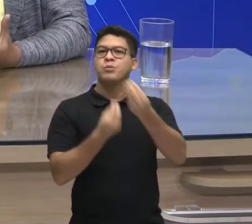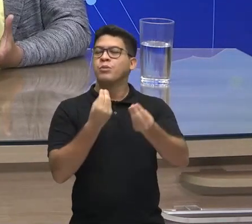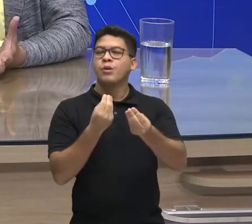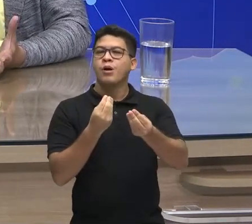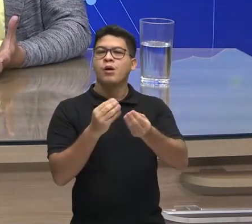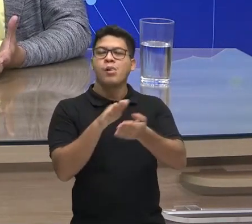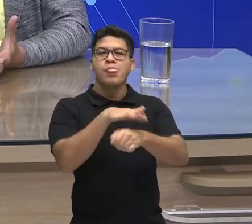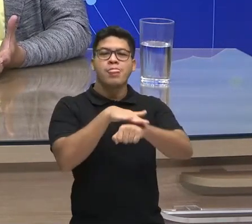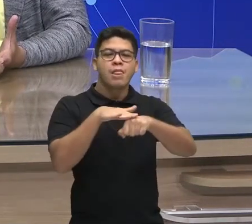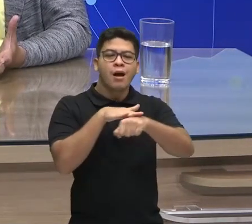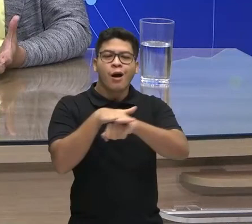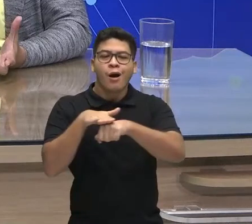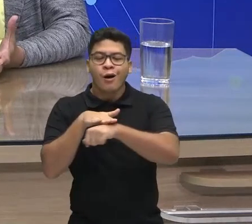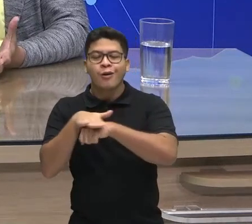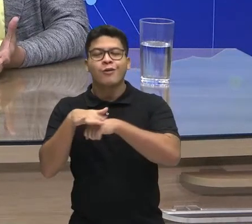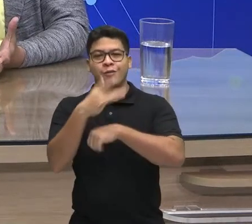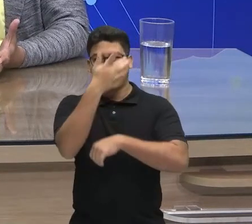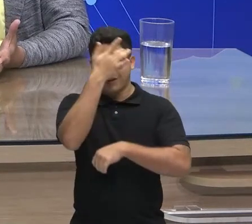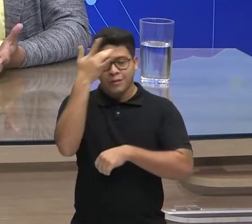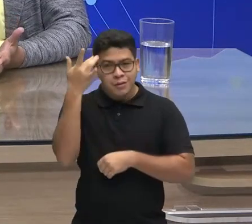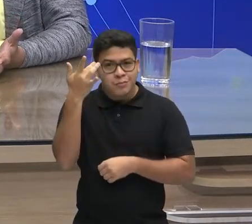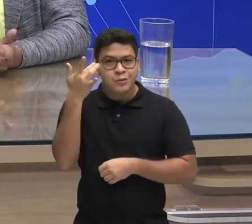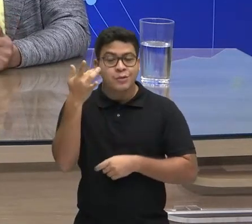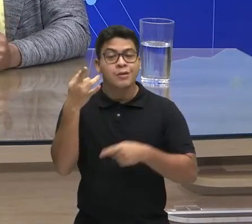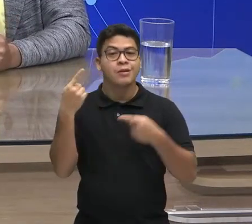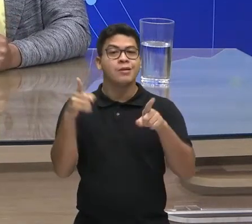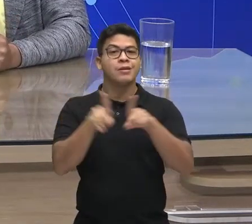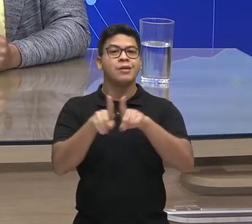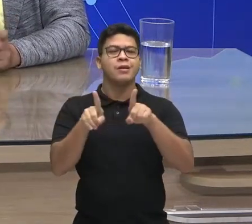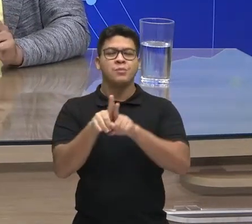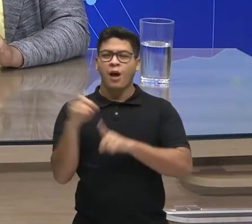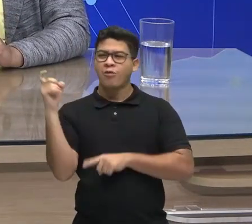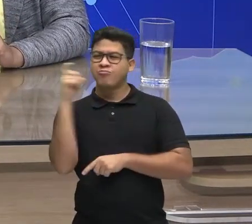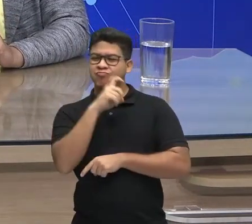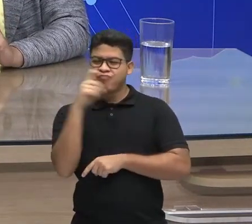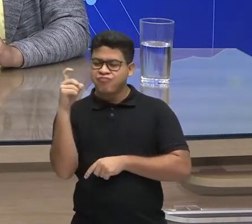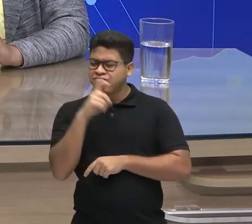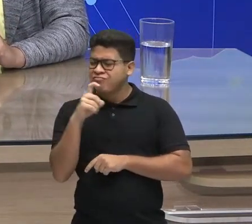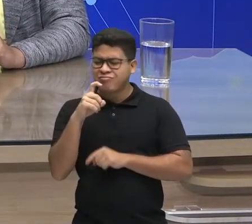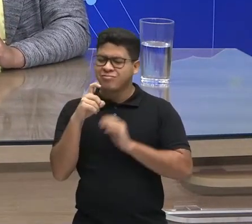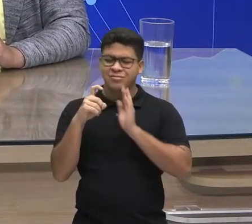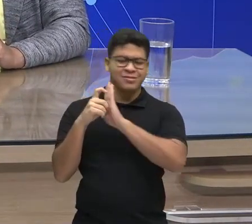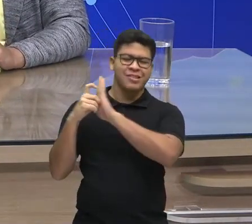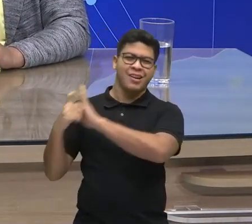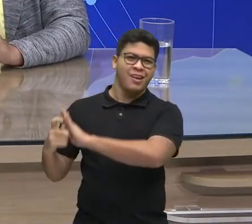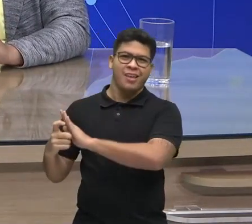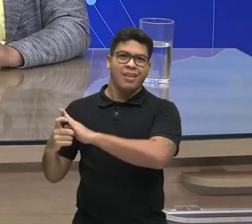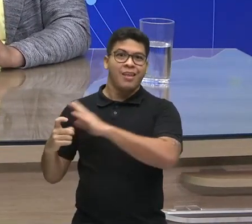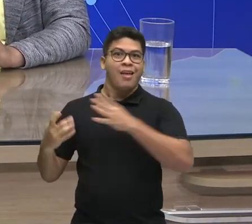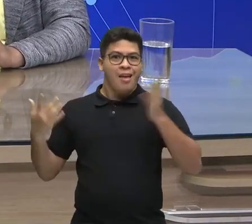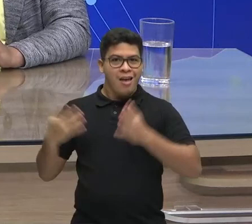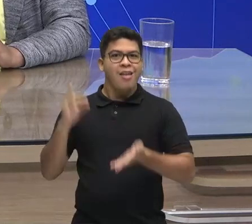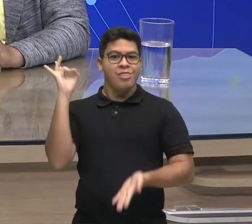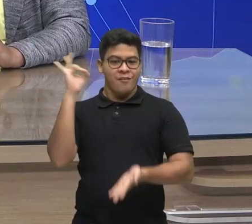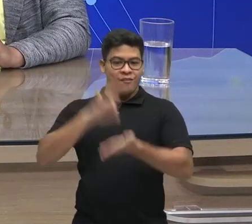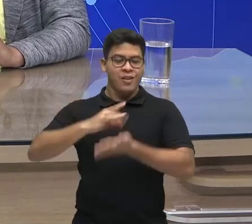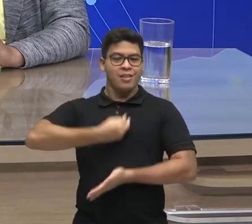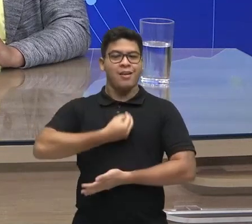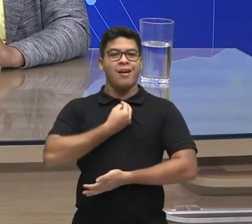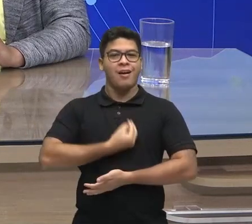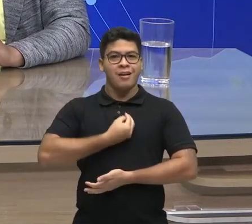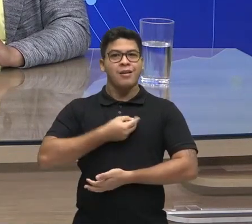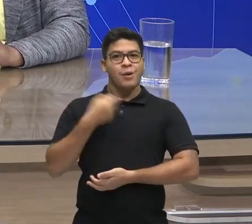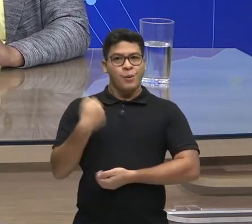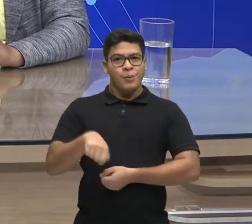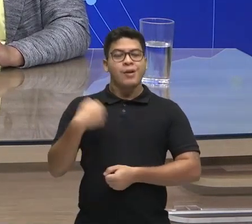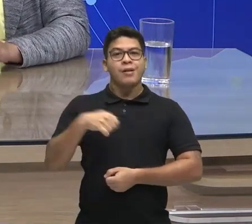que essas mentiras que o sofrimento conta, essas mentiras sobre a solidão, se transformem em verdades na sua vida. Tem muita gente que pode te ajudar e tem